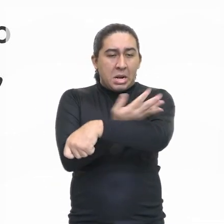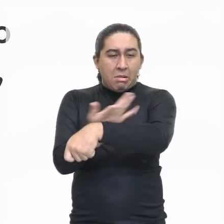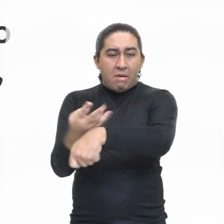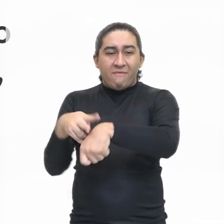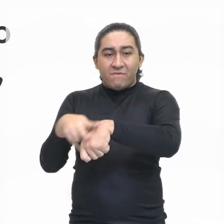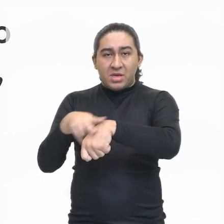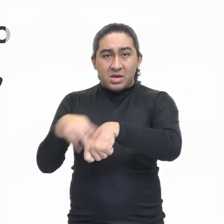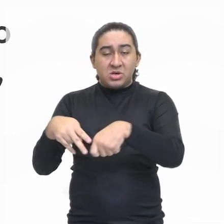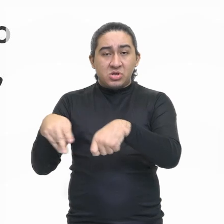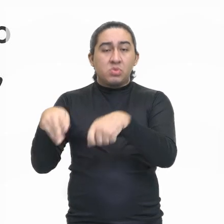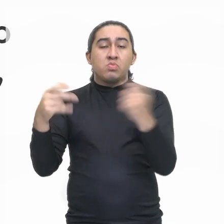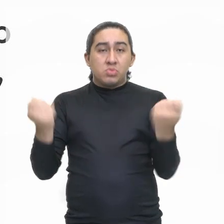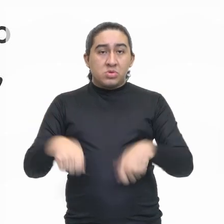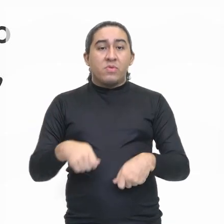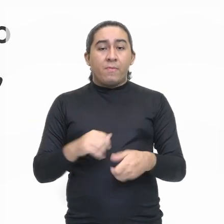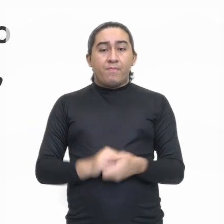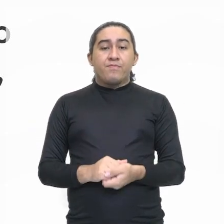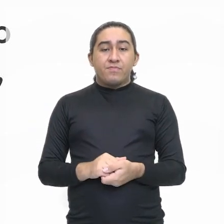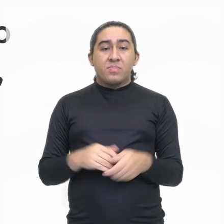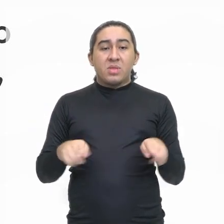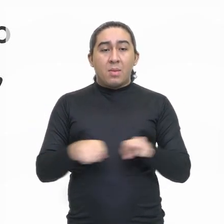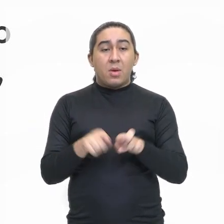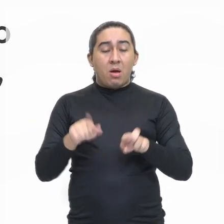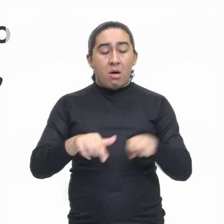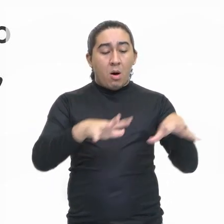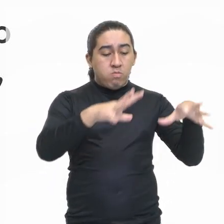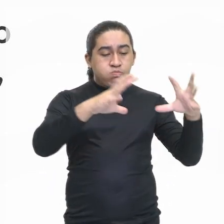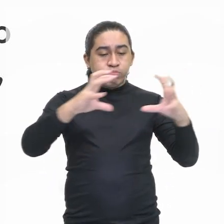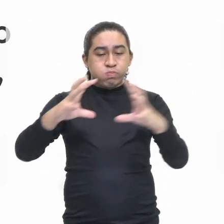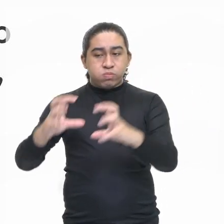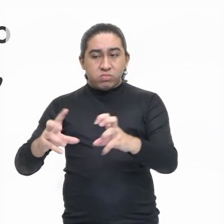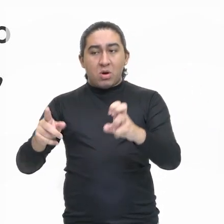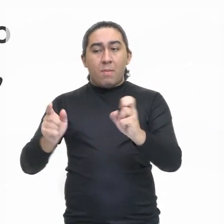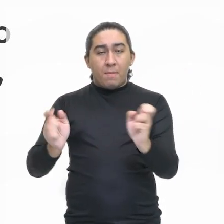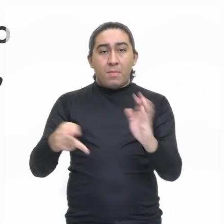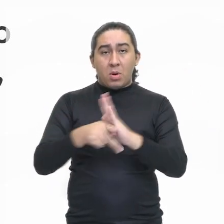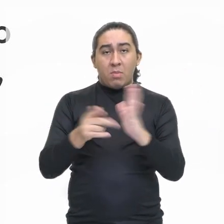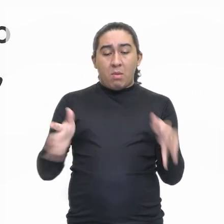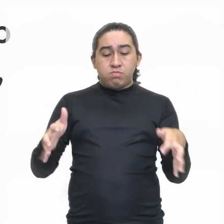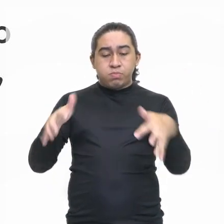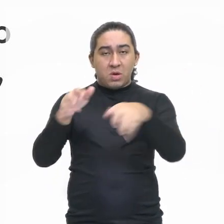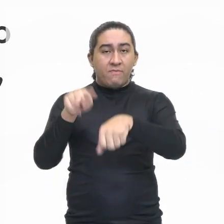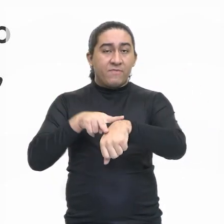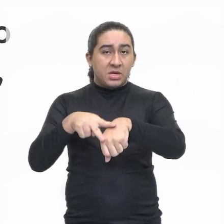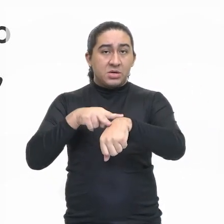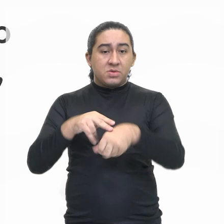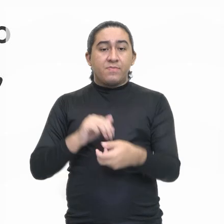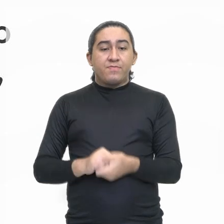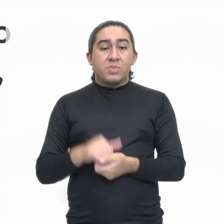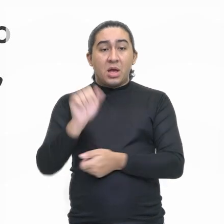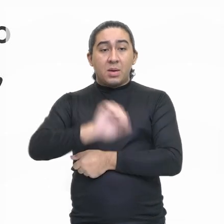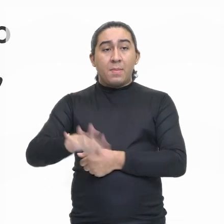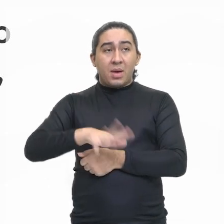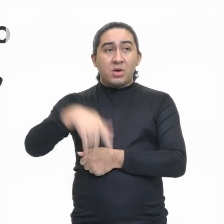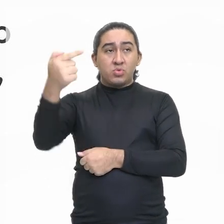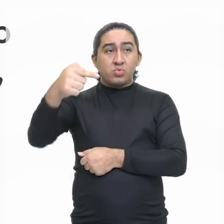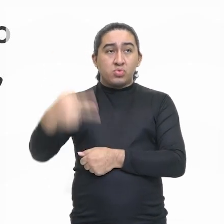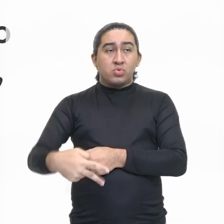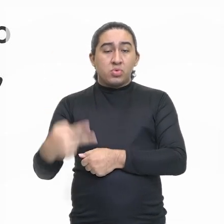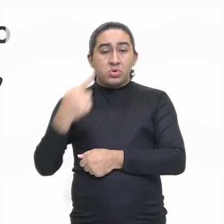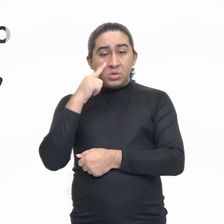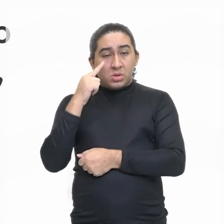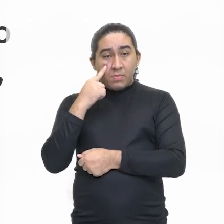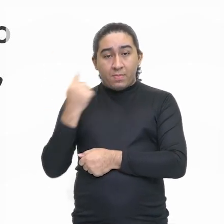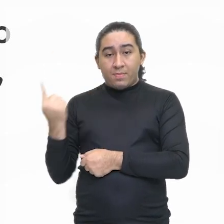por gramíneas e arbustos, tá? Então, nós temos aí as imagens do Pampa também,